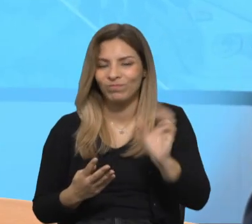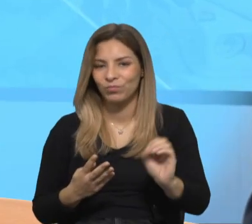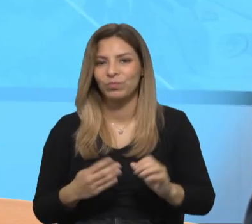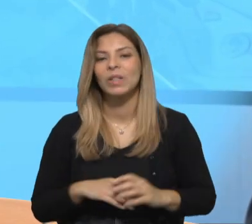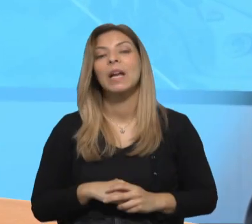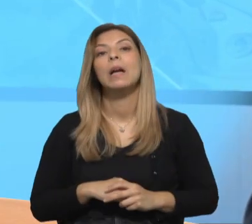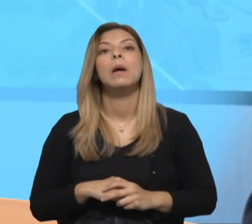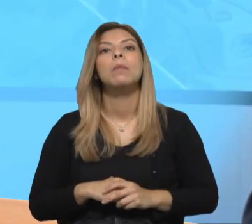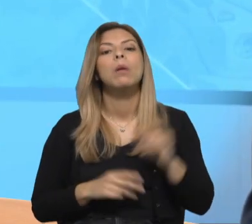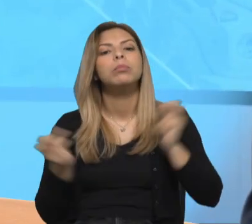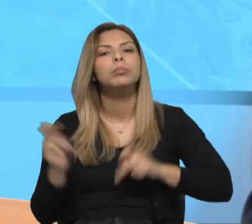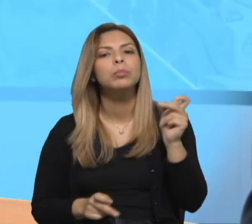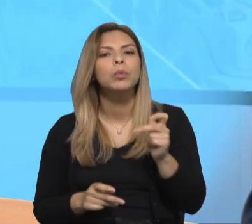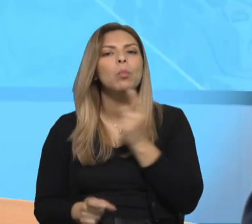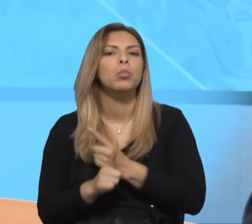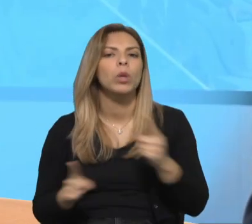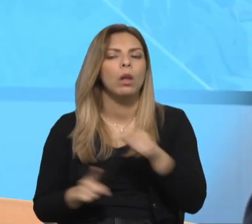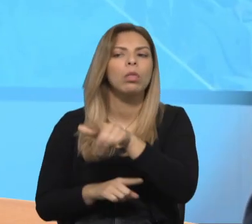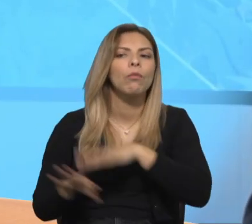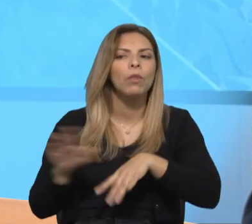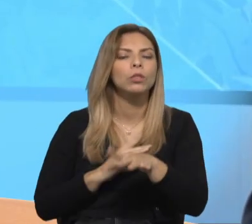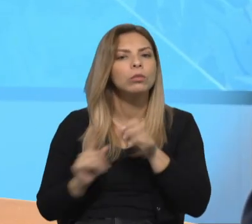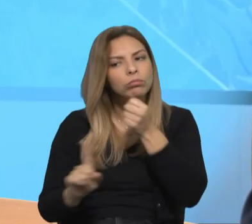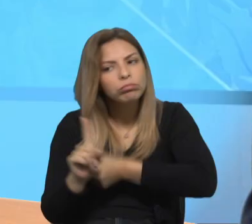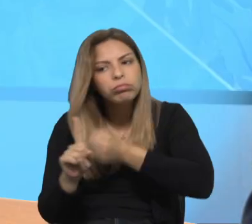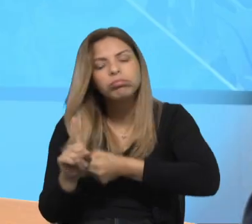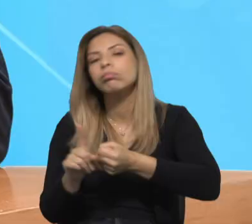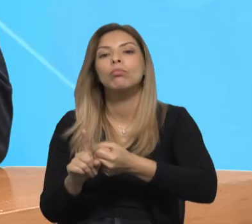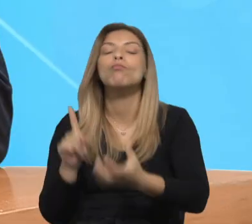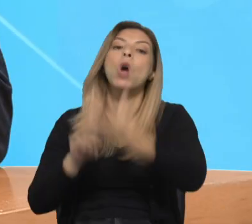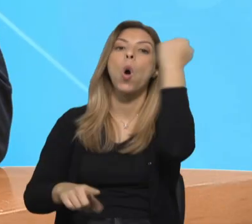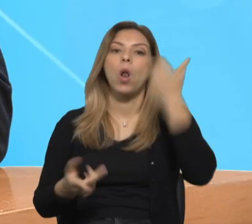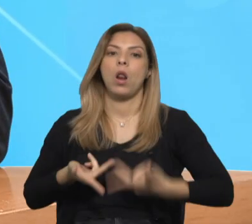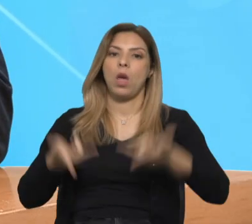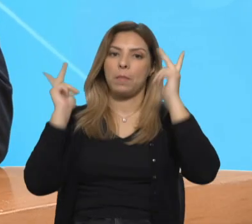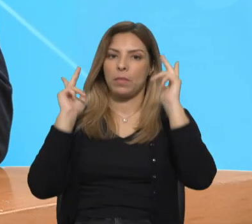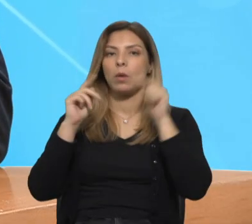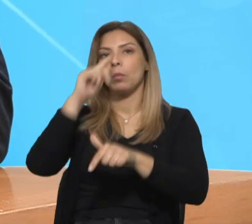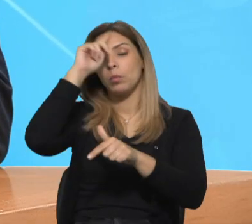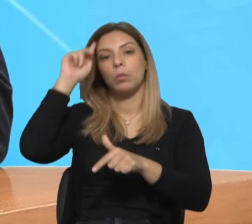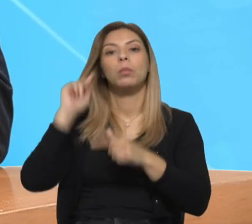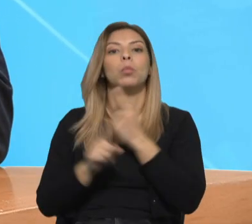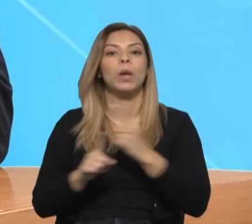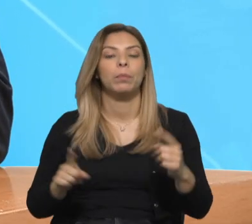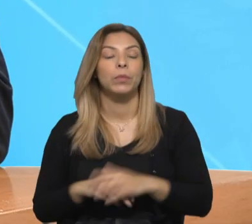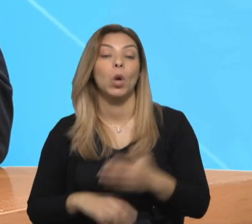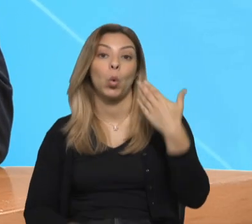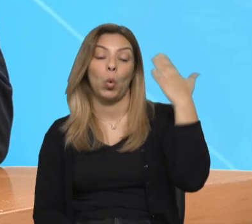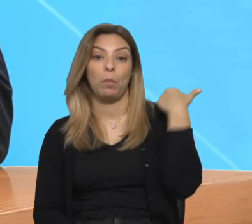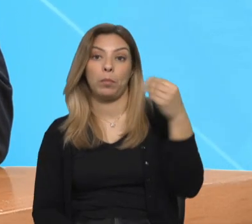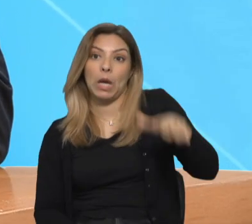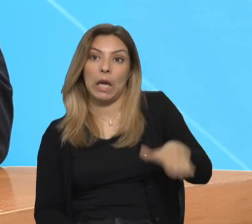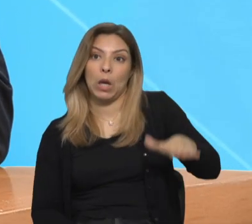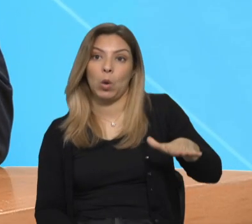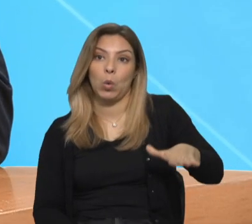foi essa em que se envolveu, então, em torno da conquista da liberdade? De que forma é que, pessoalmente e no movimento, se envolveu? Olha, eu, desde muito pequenino, o meu pai